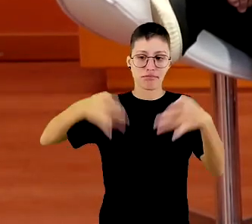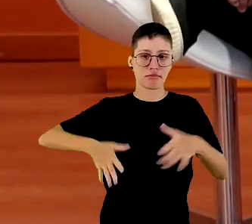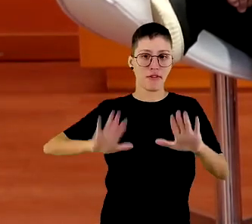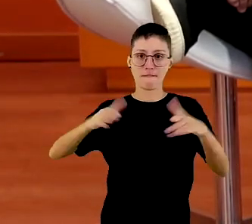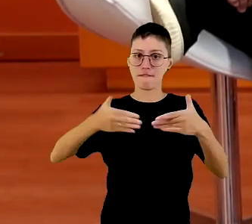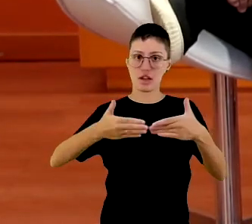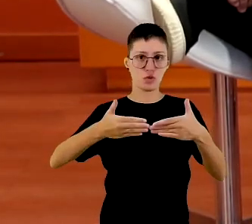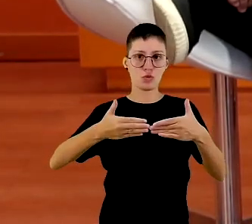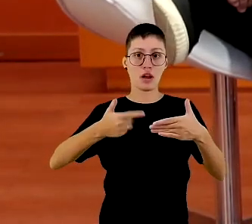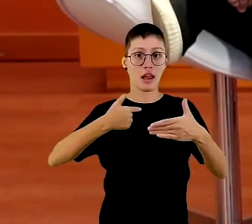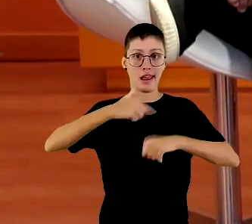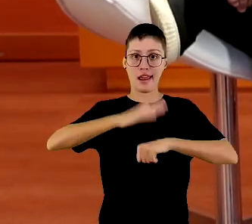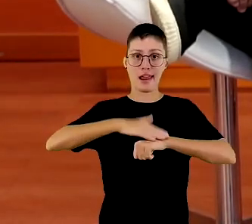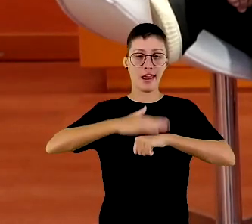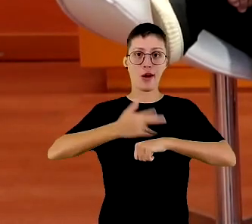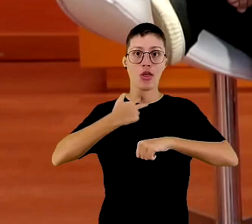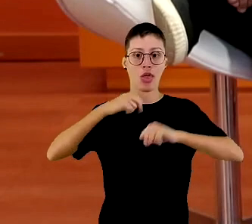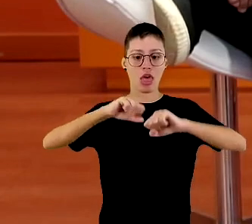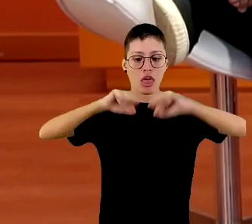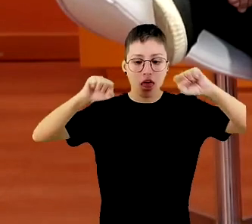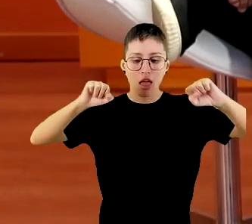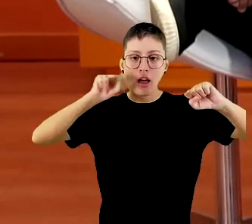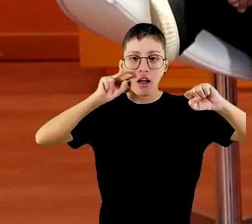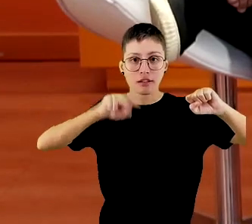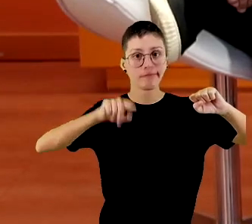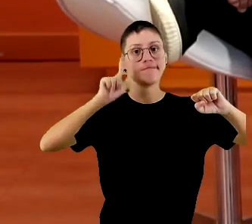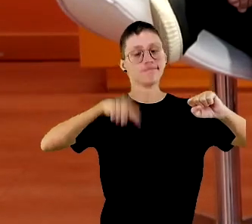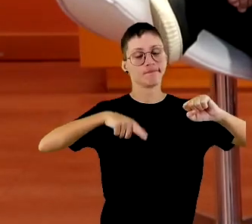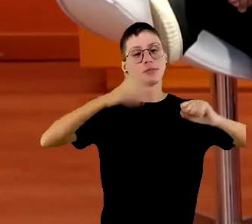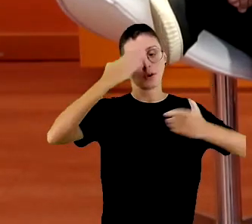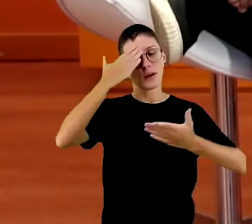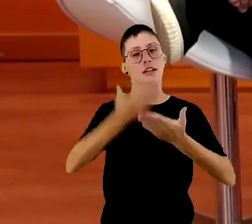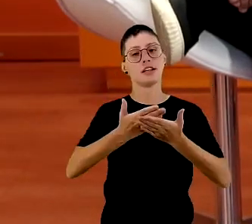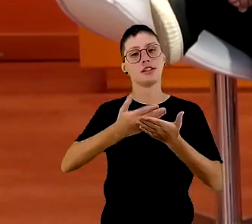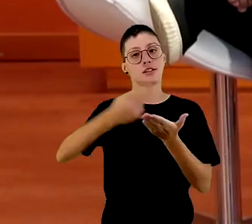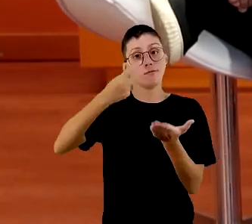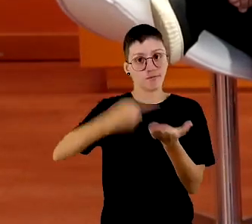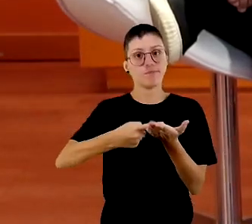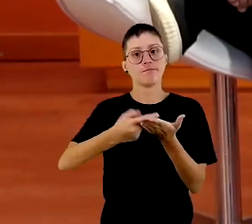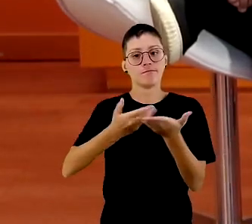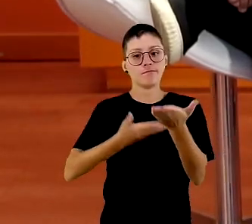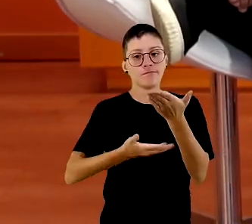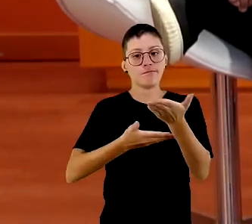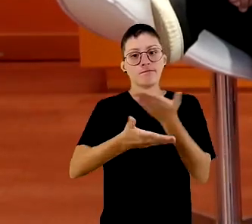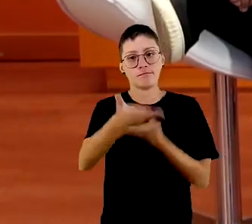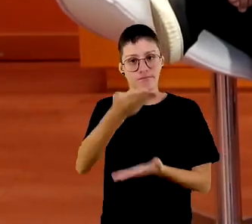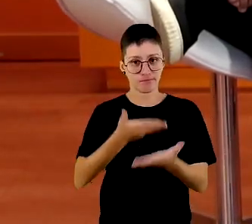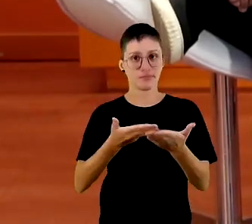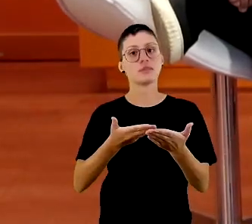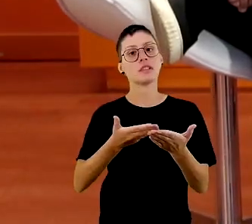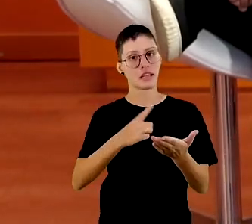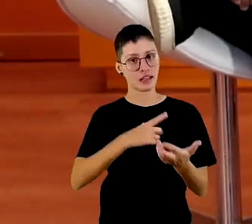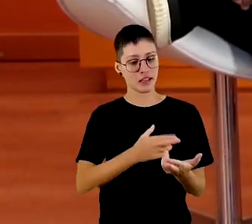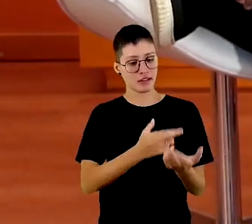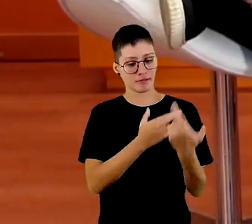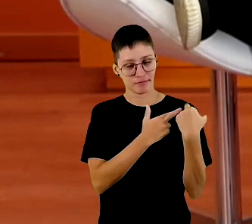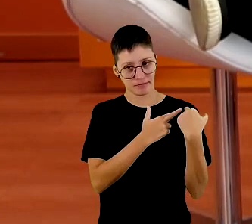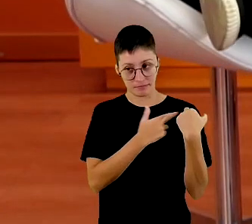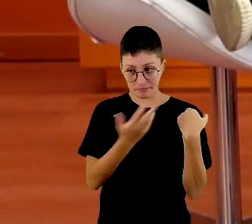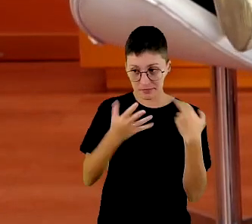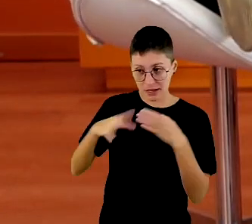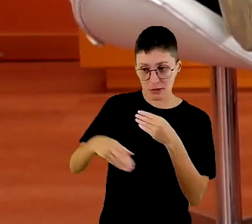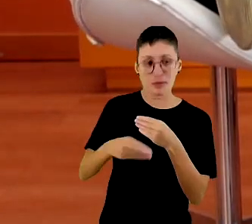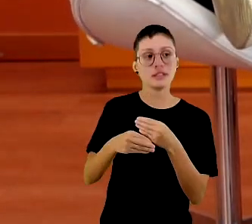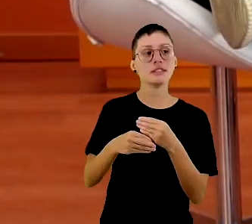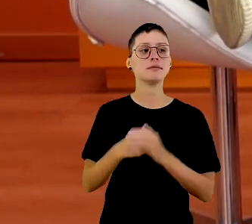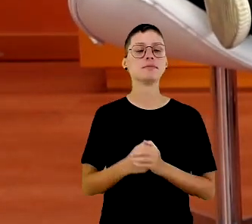mesma não posso ver. E acho que o compromisso é recíproco. É muita responsabilidade. Muita. Quer complementar, Rafa? Nossa, minha, eu falo que